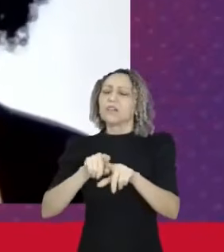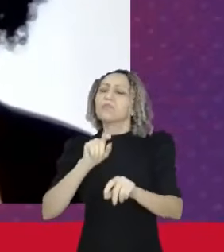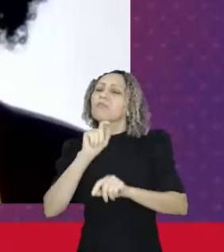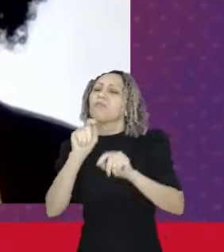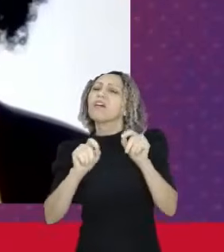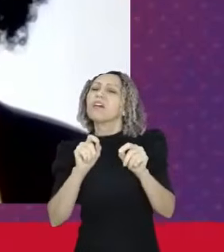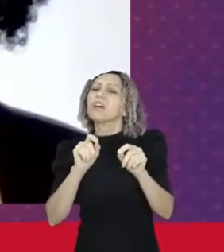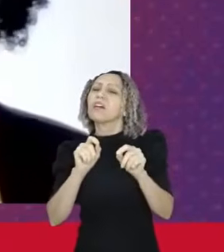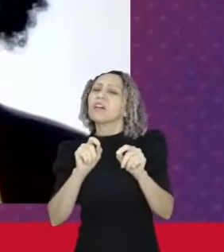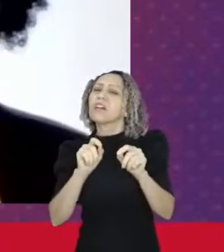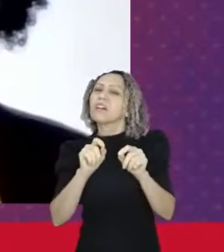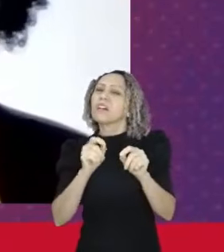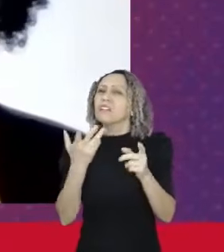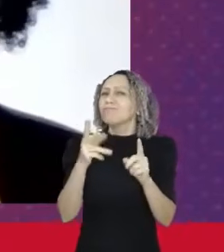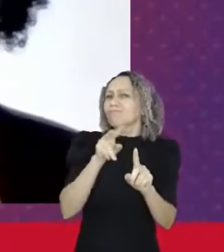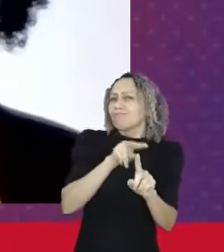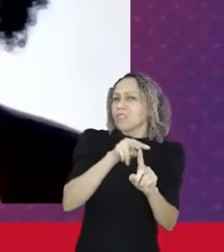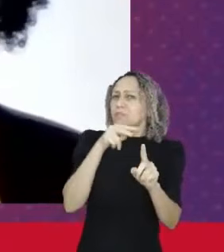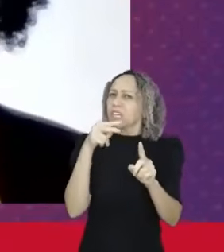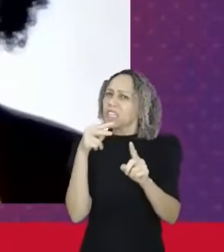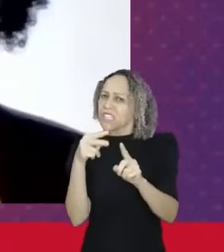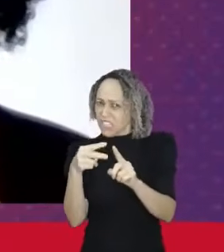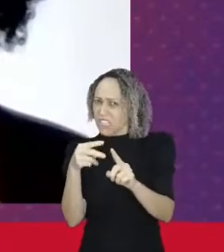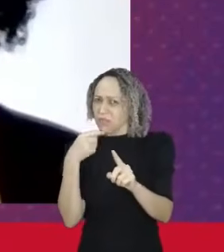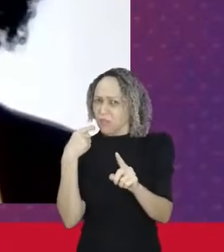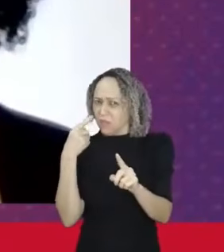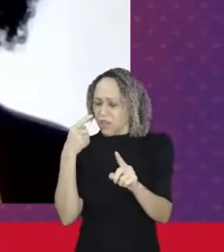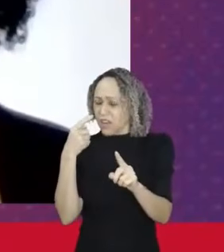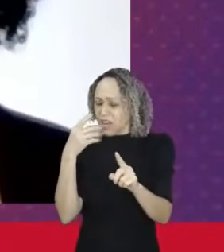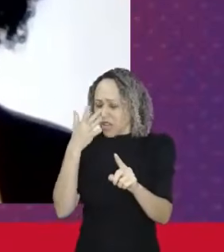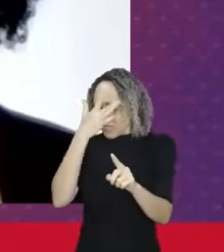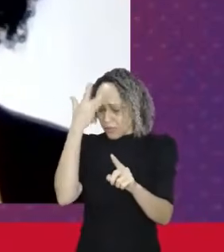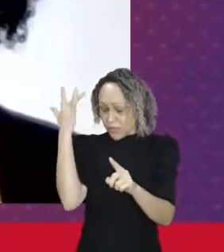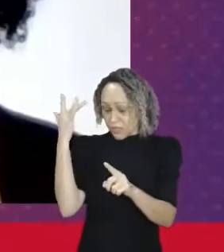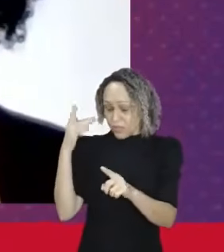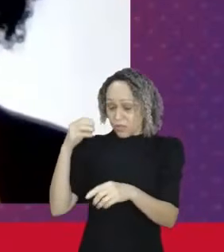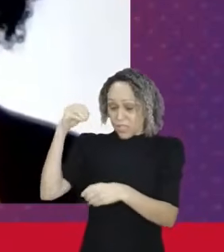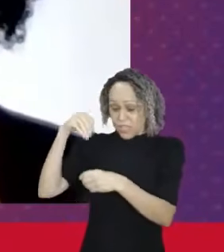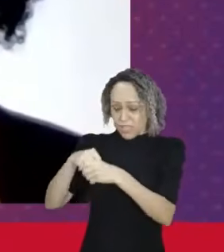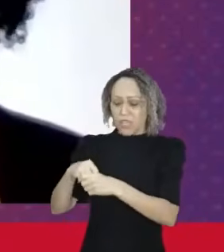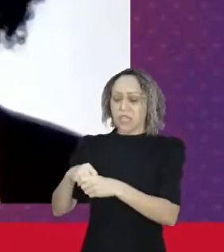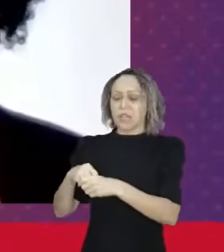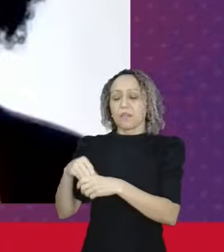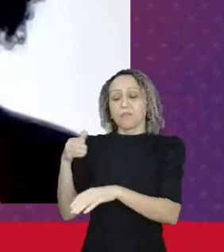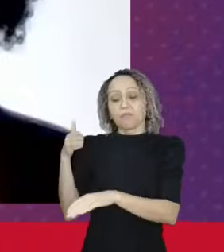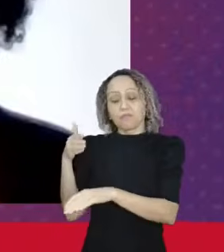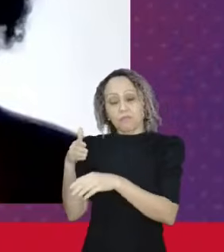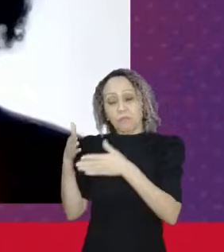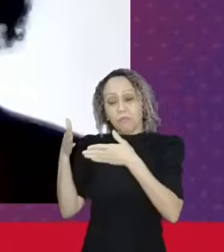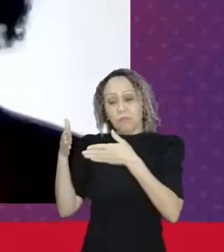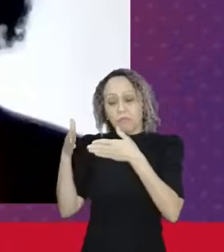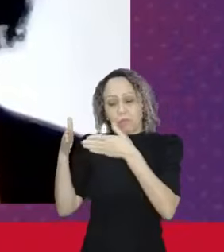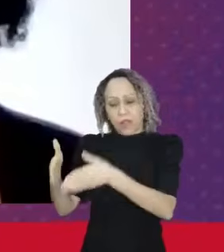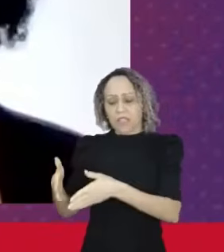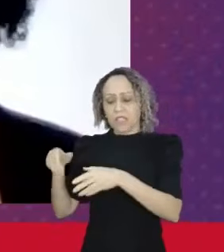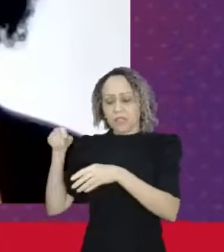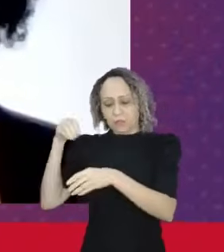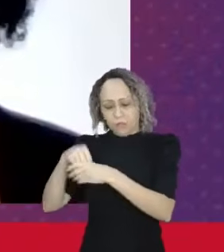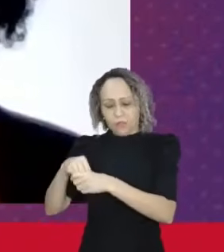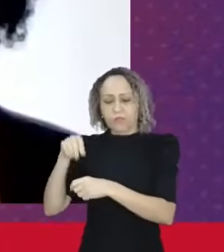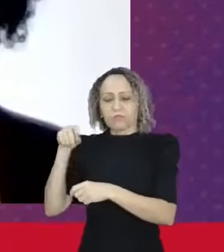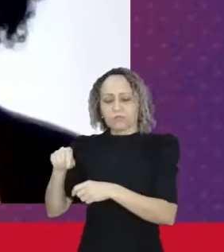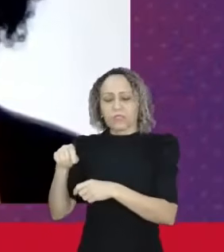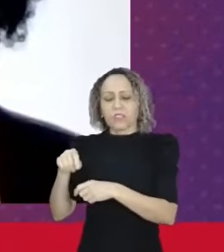vista de quem tem participado dessa história e, ao mesmo tempo, participado de um lugar específico, como nós dizemos hoje, um